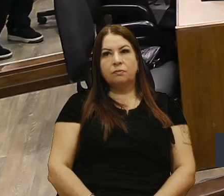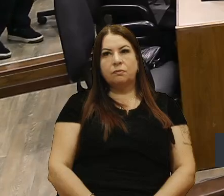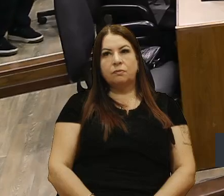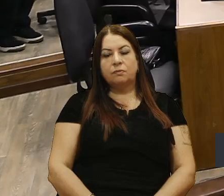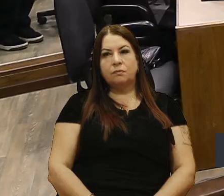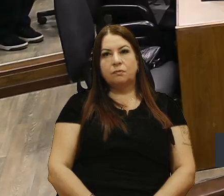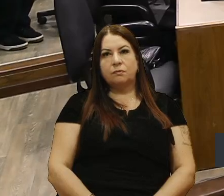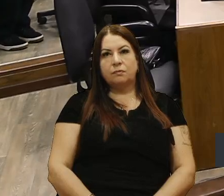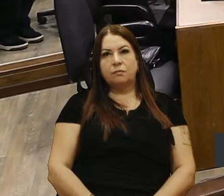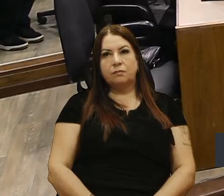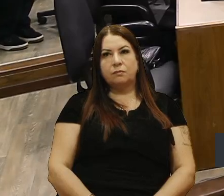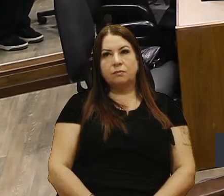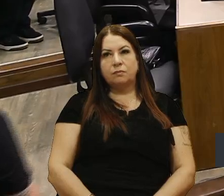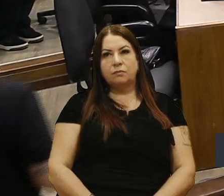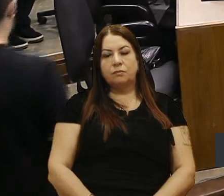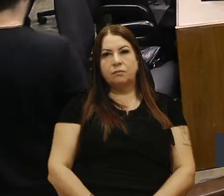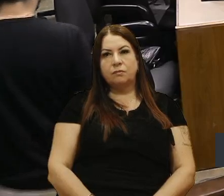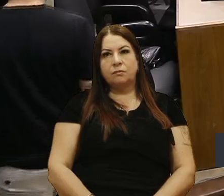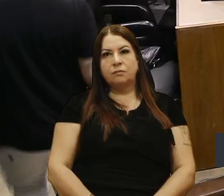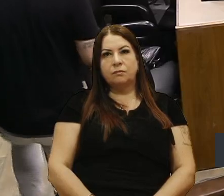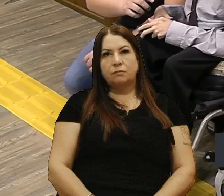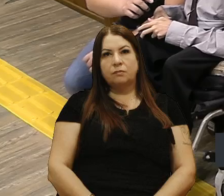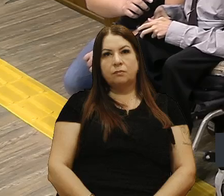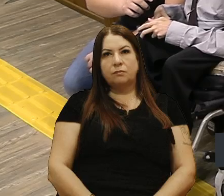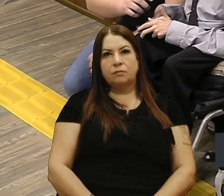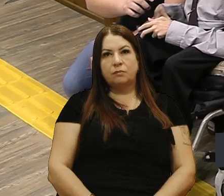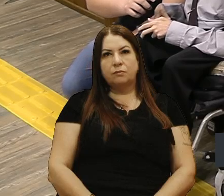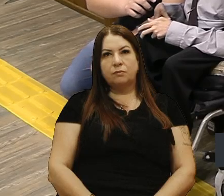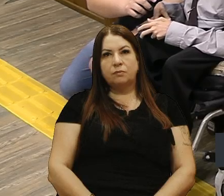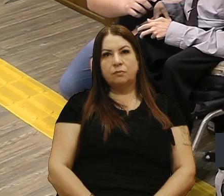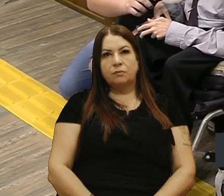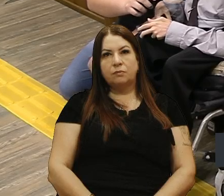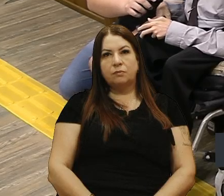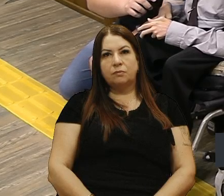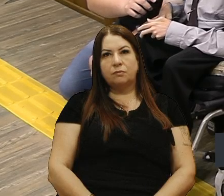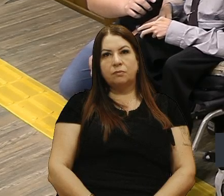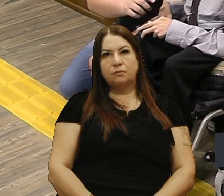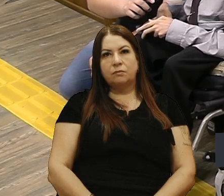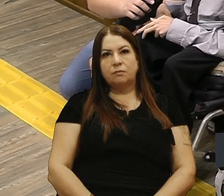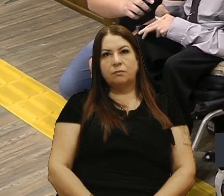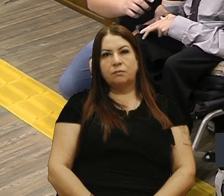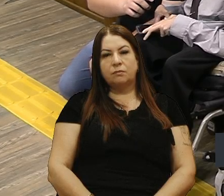Tu me diz o tempo. Tu me diz o tempo, Caleb, que eu não estou vendo. 5 minutos, eu vou te avisar.